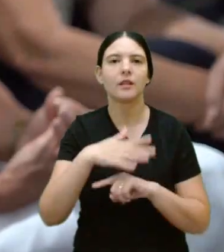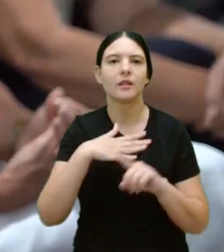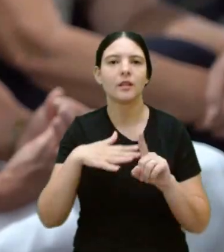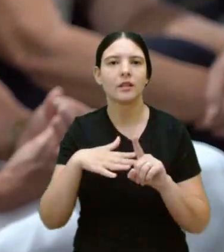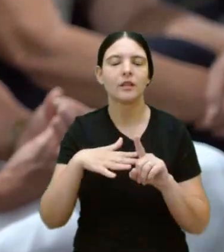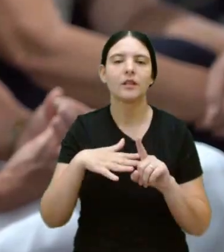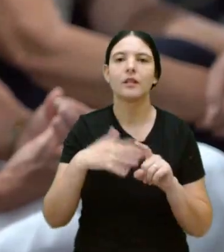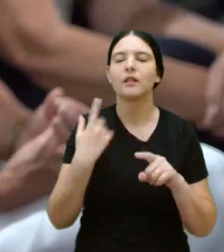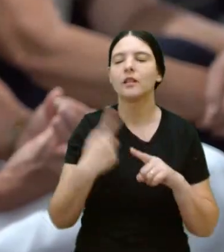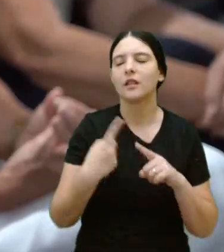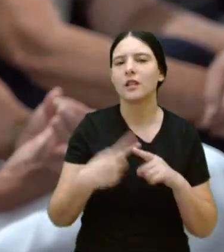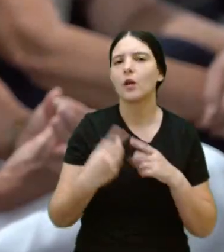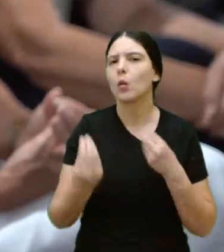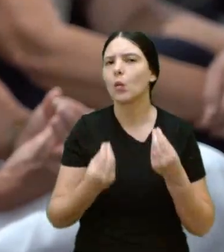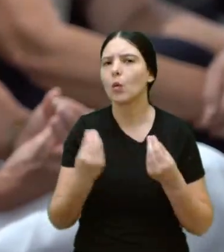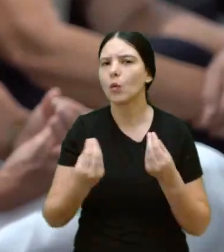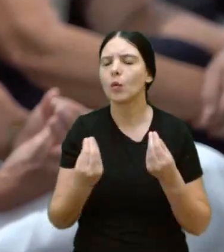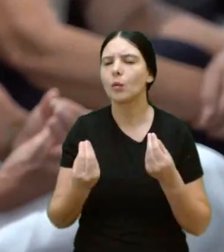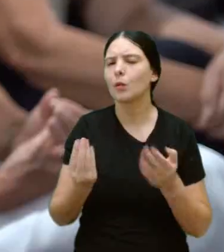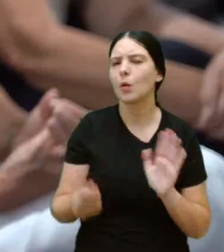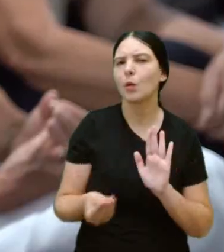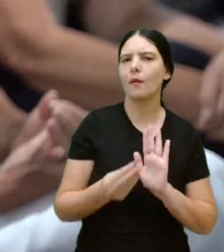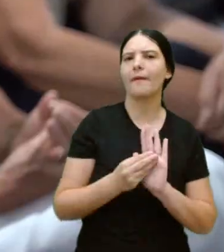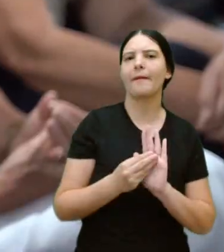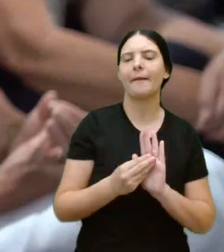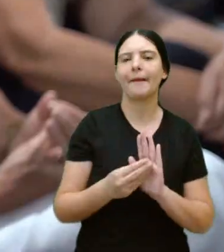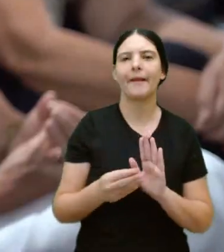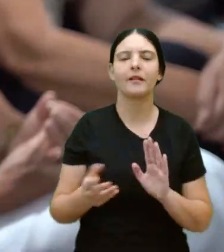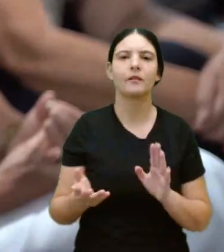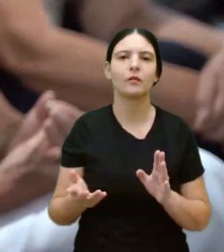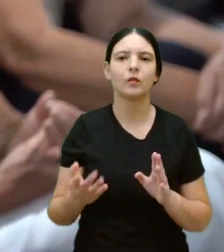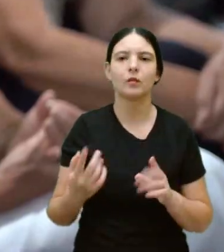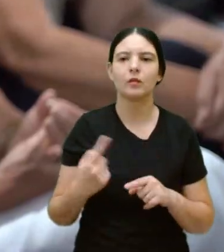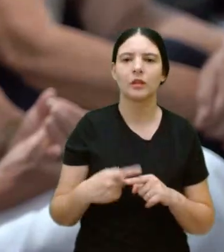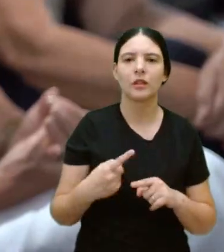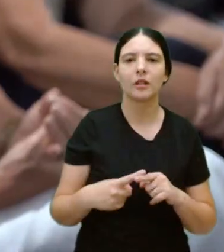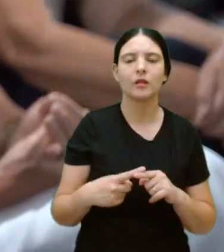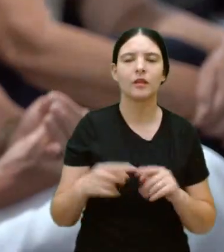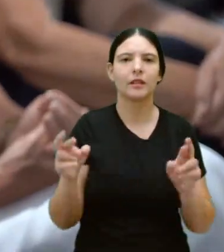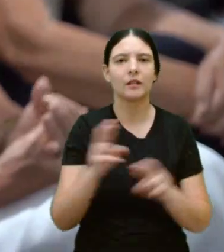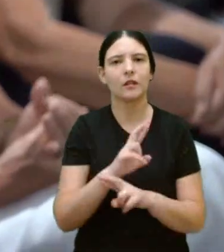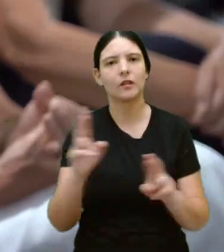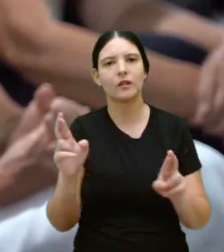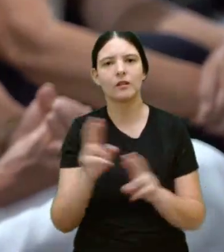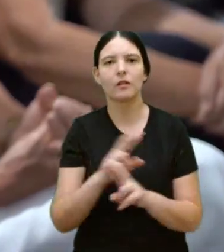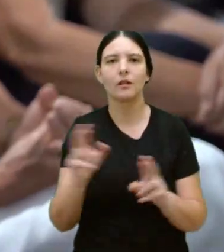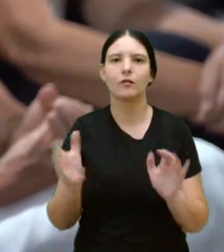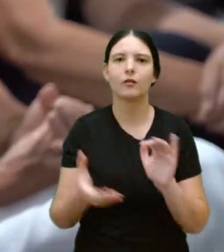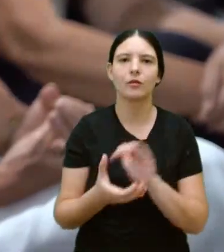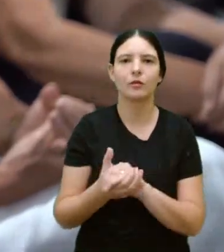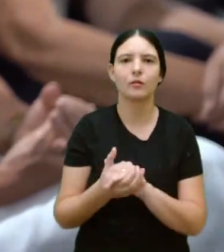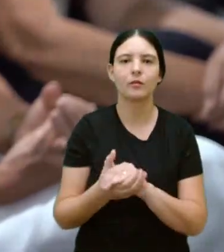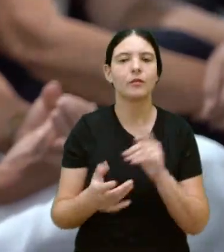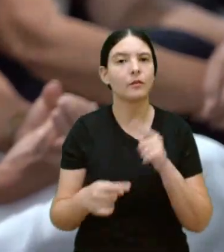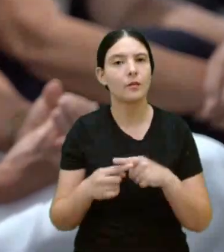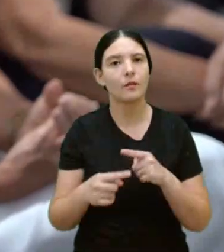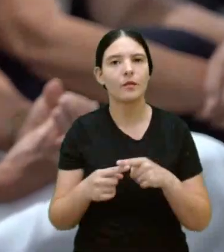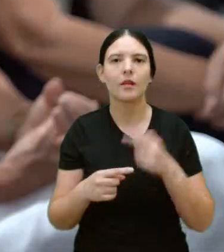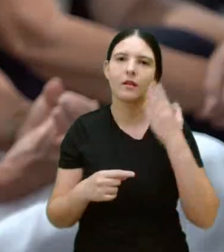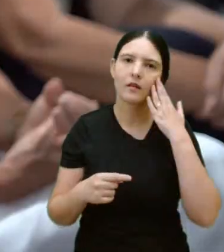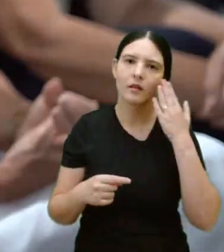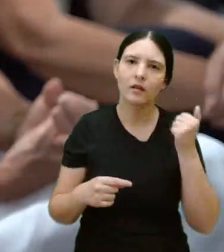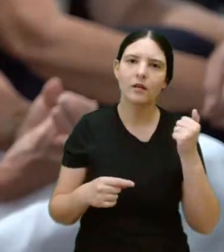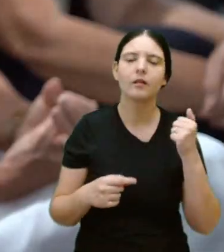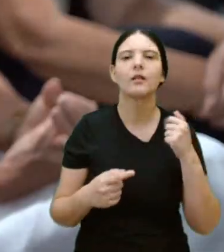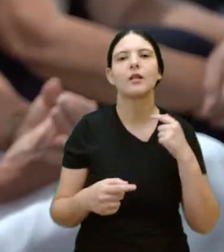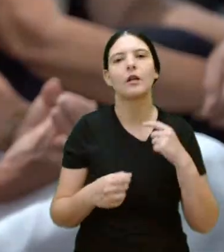são impostas, né, dentro dessas relações conjugais, né? Porque a gente sabe que tem coisas